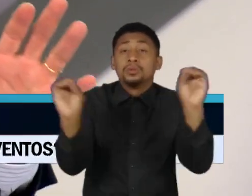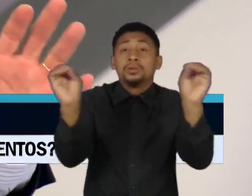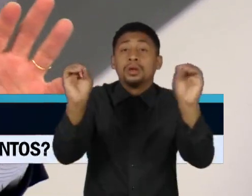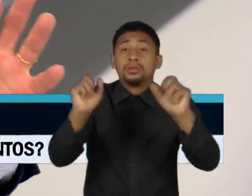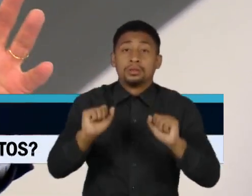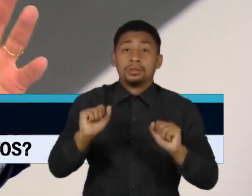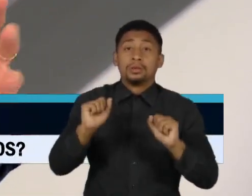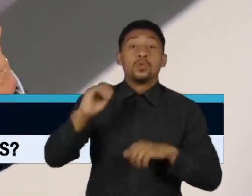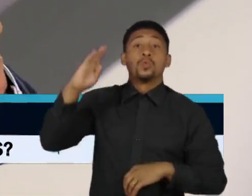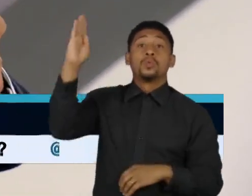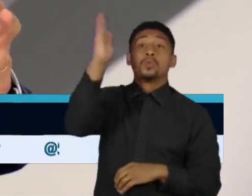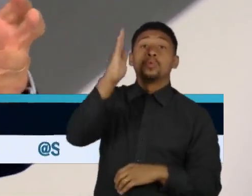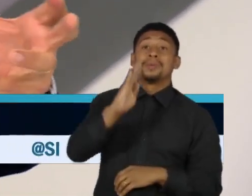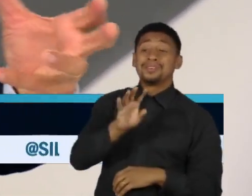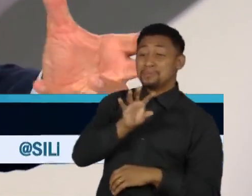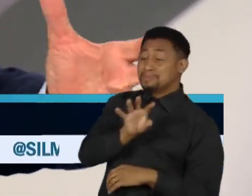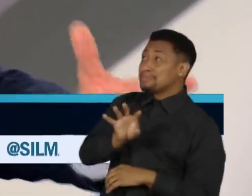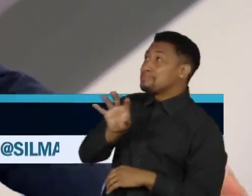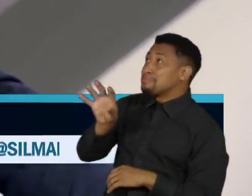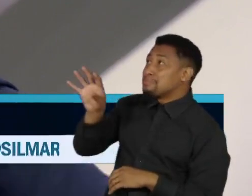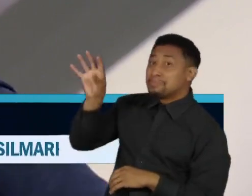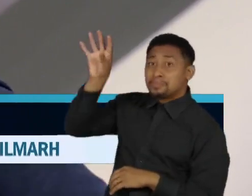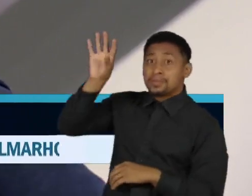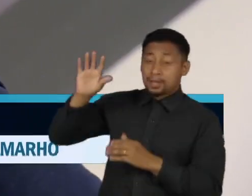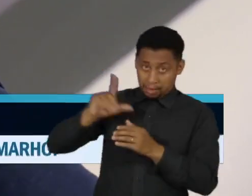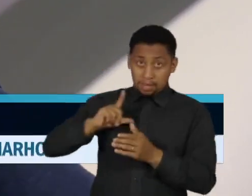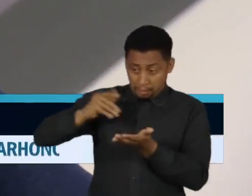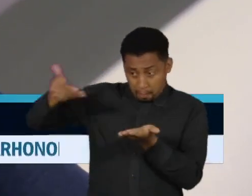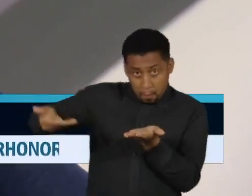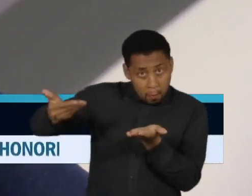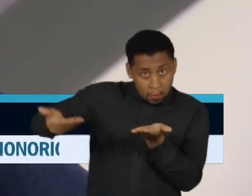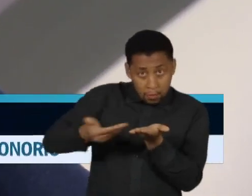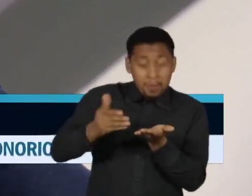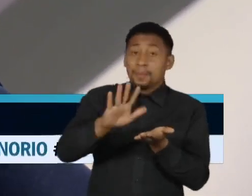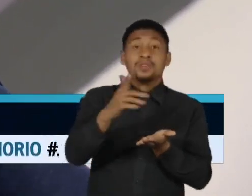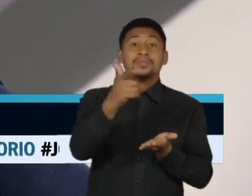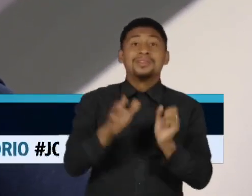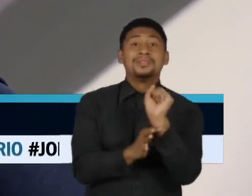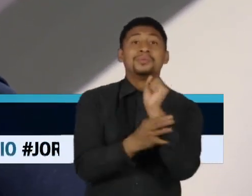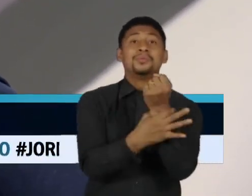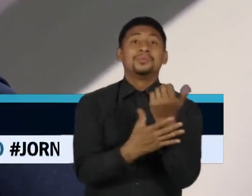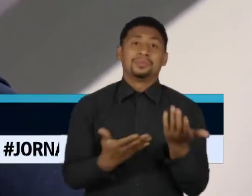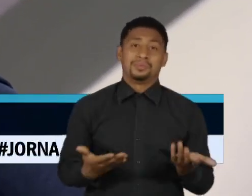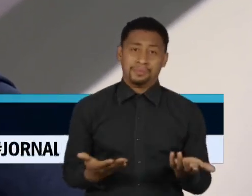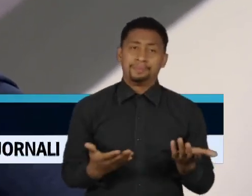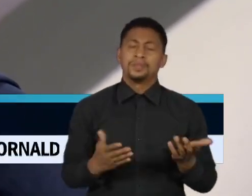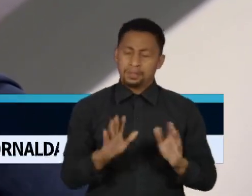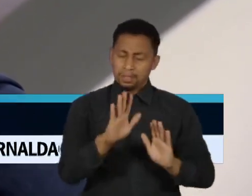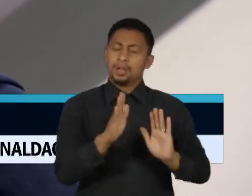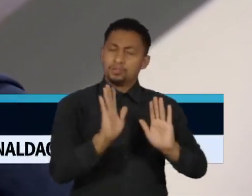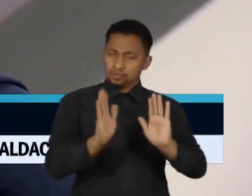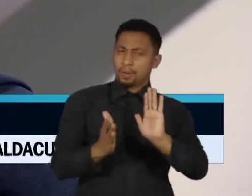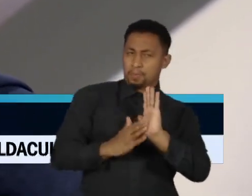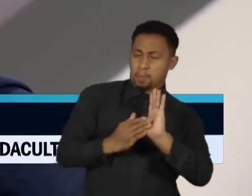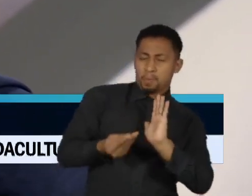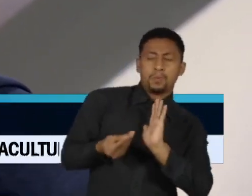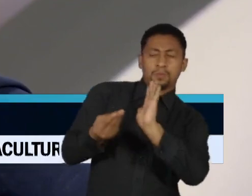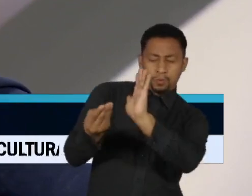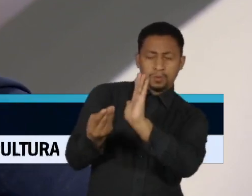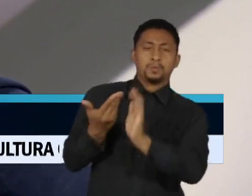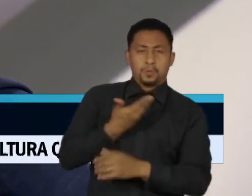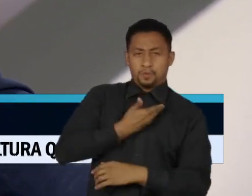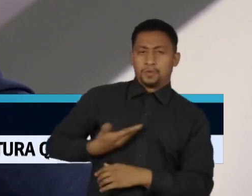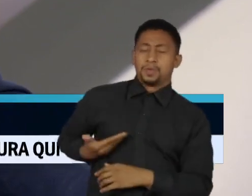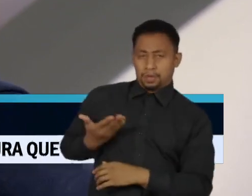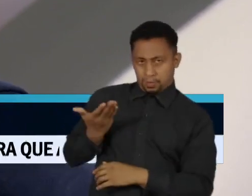um exemplo como nós precisamos desenvolver. Eu voltaria a uma questão que eu fiz para o governador, a questão de